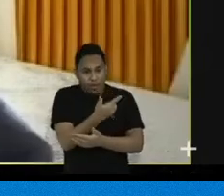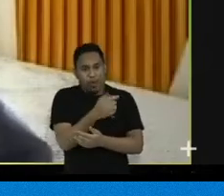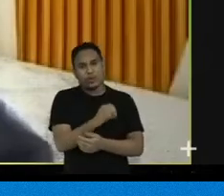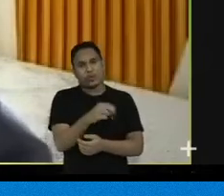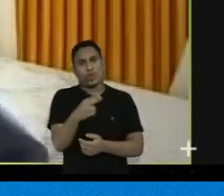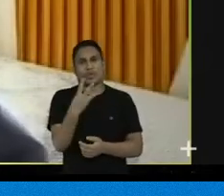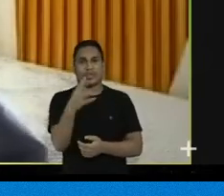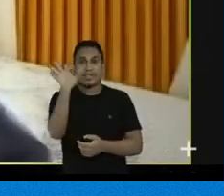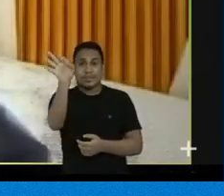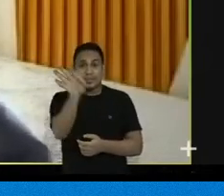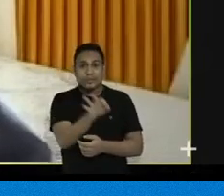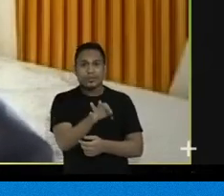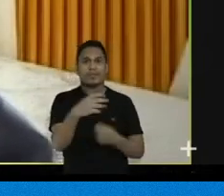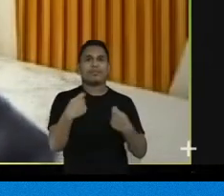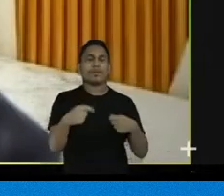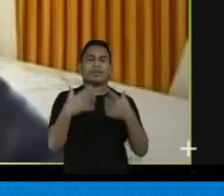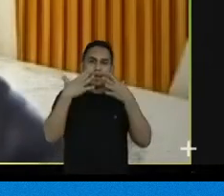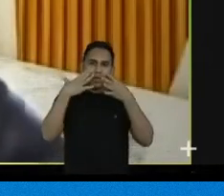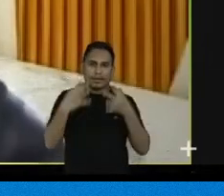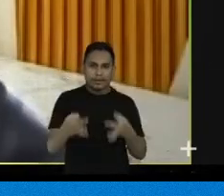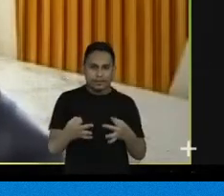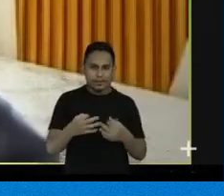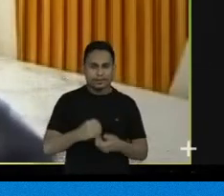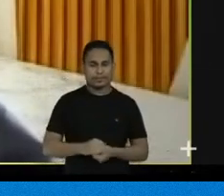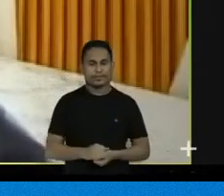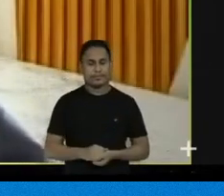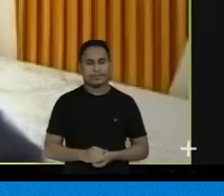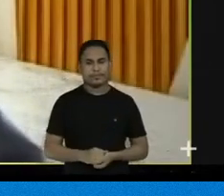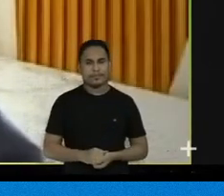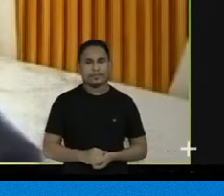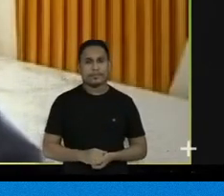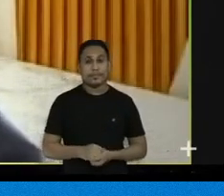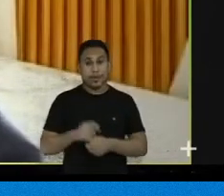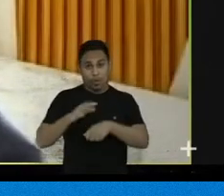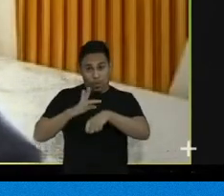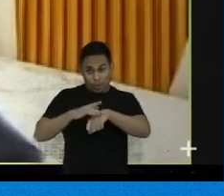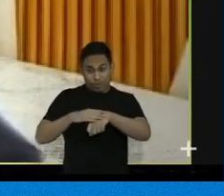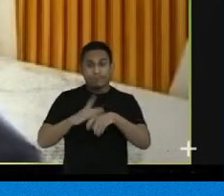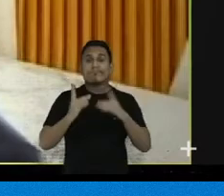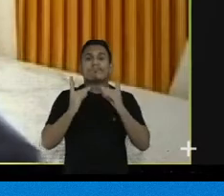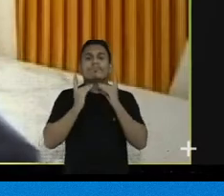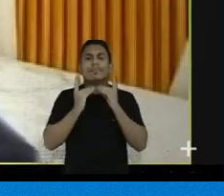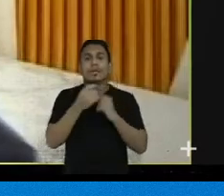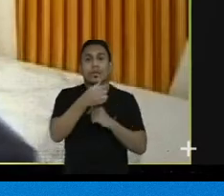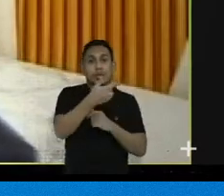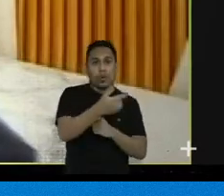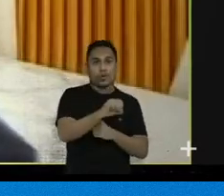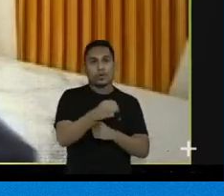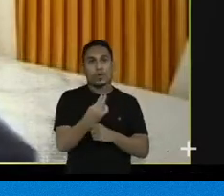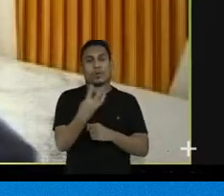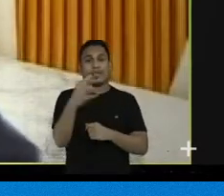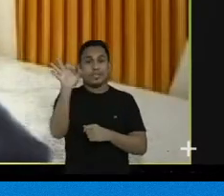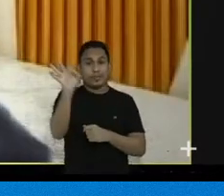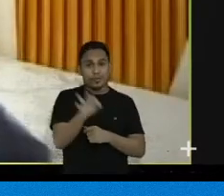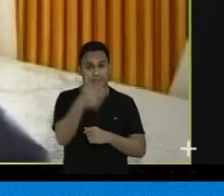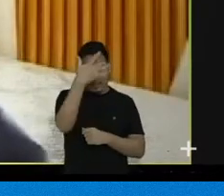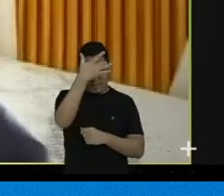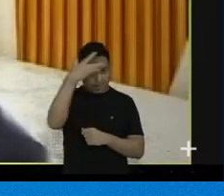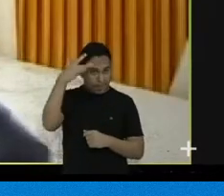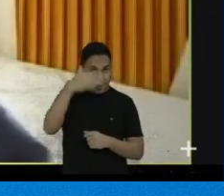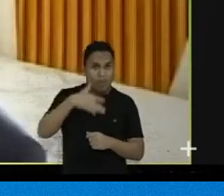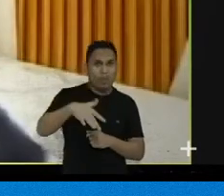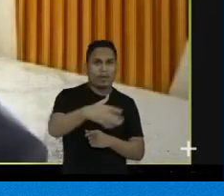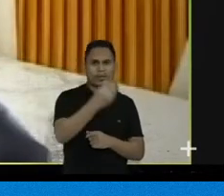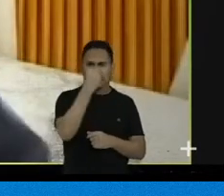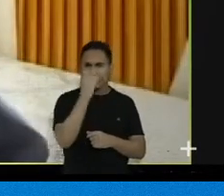uma, provavelmente é muito mais do que isso, tá? Uma doença que acometa 2 a 3% da população não é uma doença que a gente pode ignorar. E é uma doença